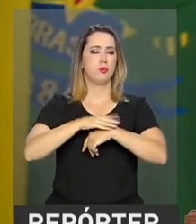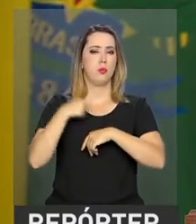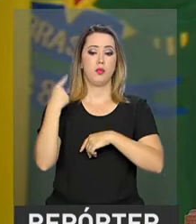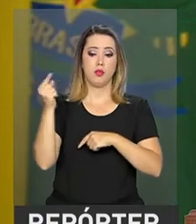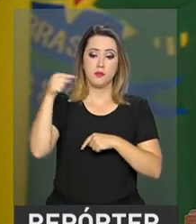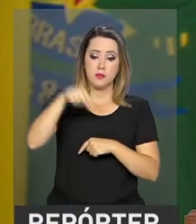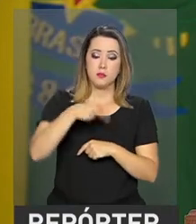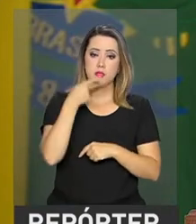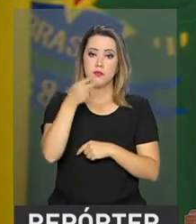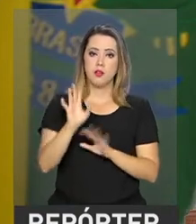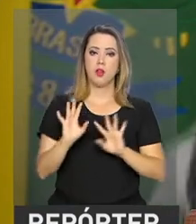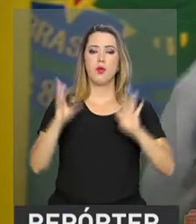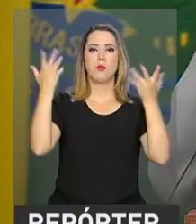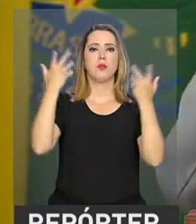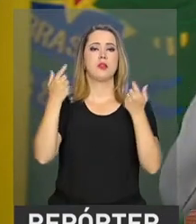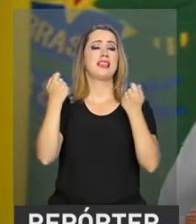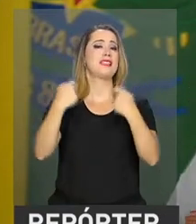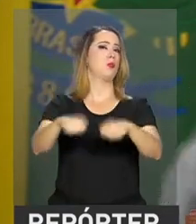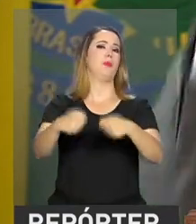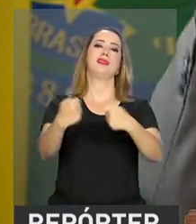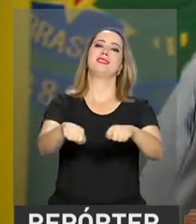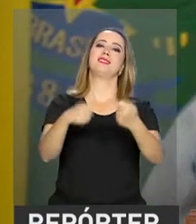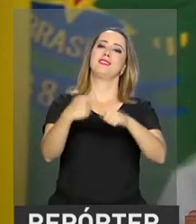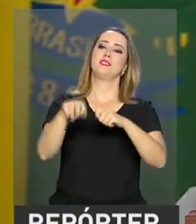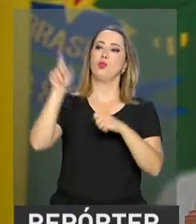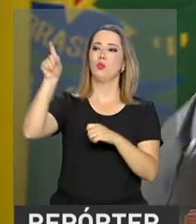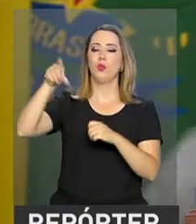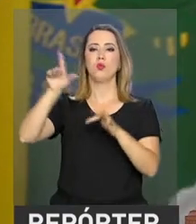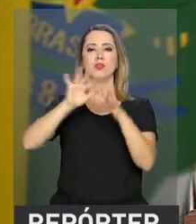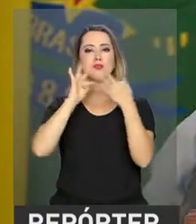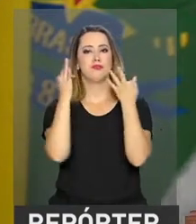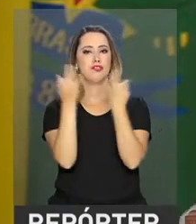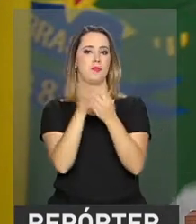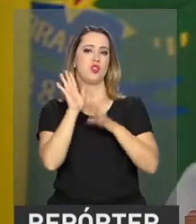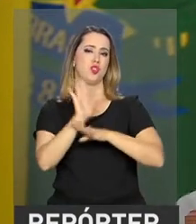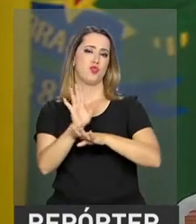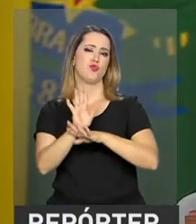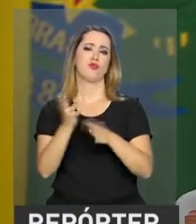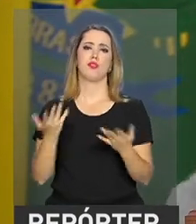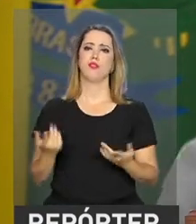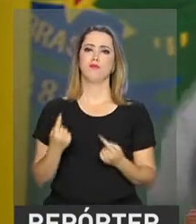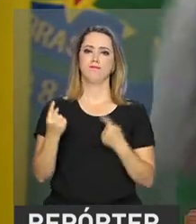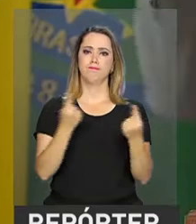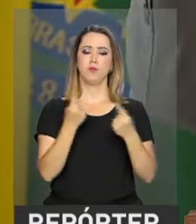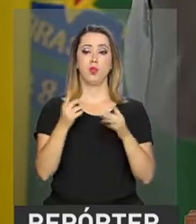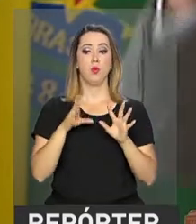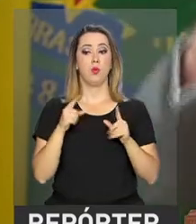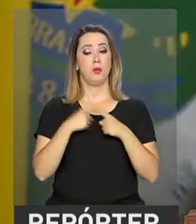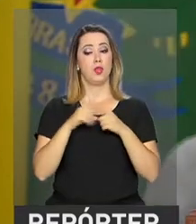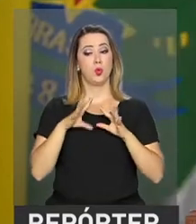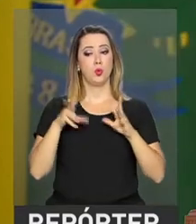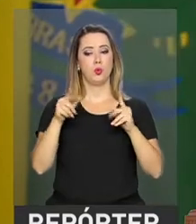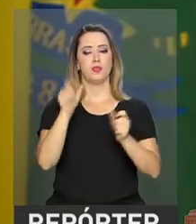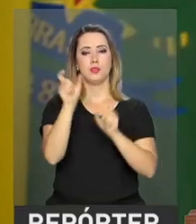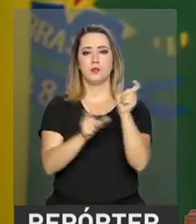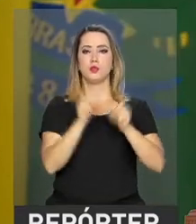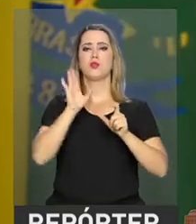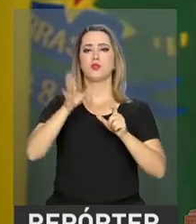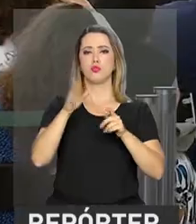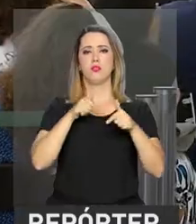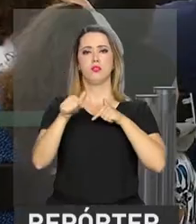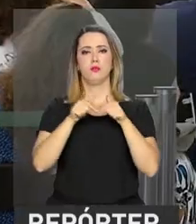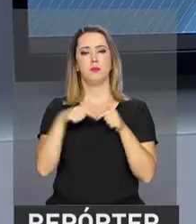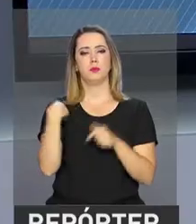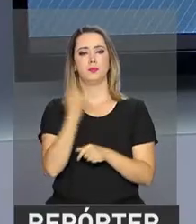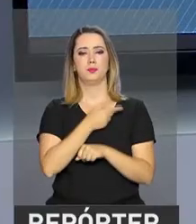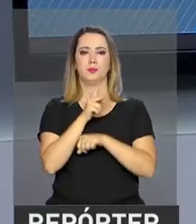venhamos aqui para comemorar a desnecessidade de qualquer benefício de natureza individual, porque todos estarão empregados no nosso